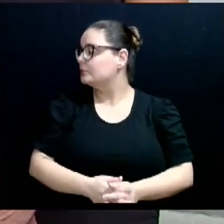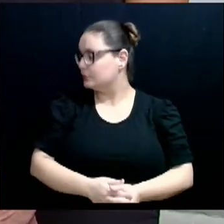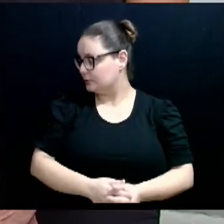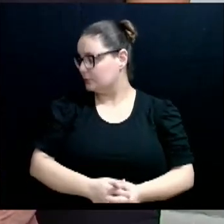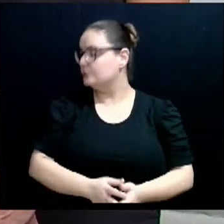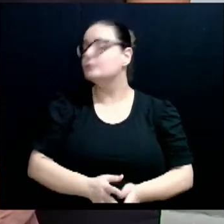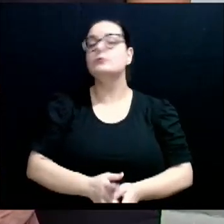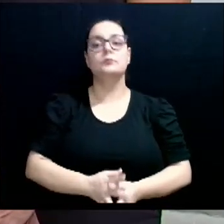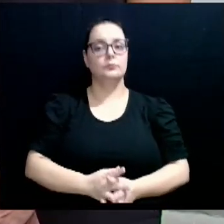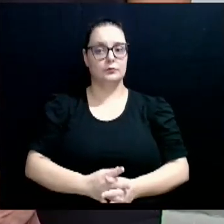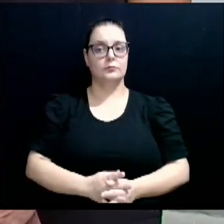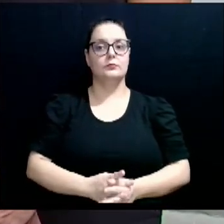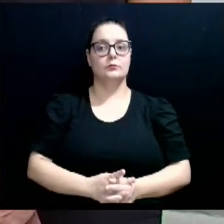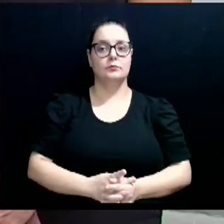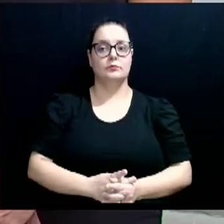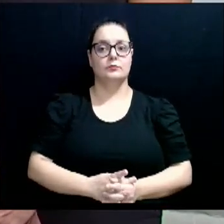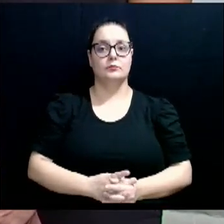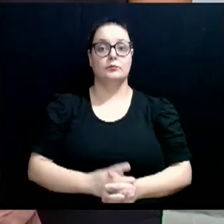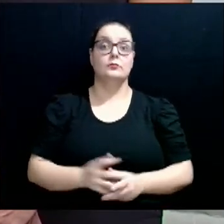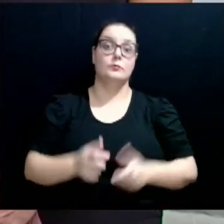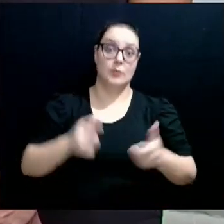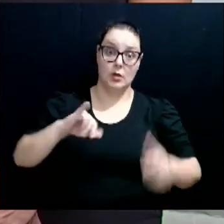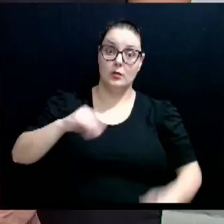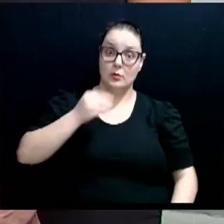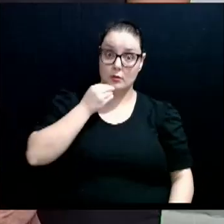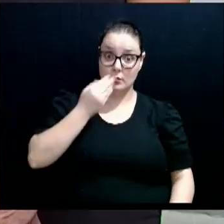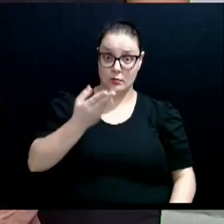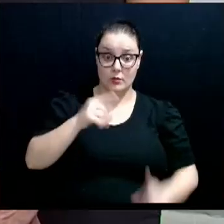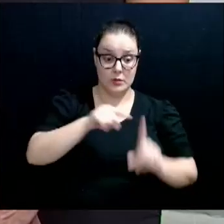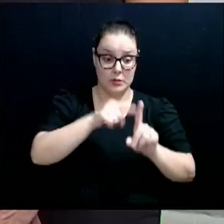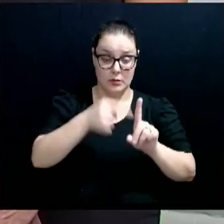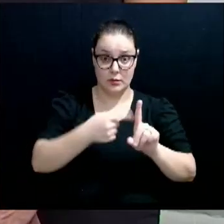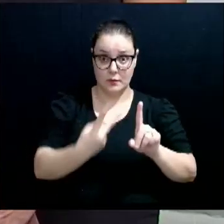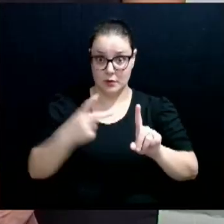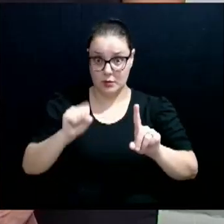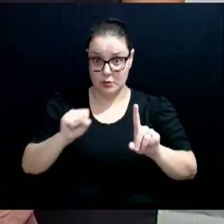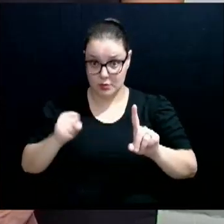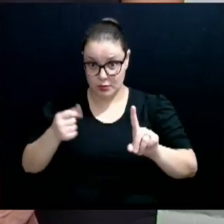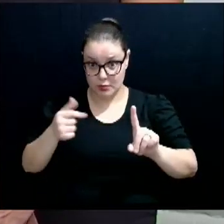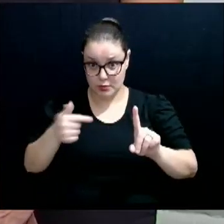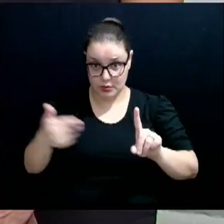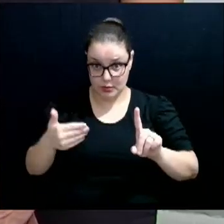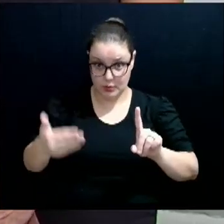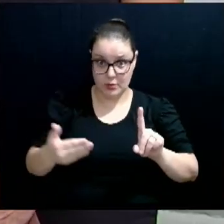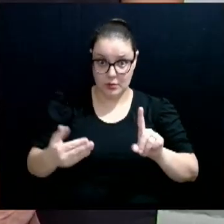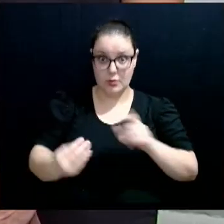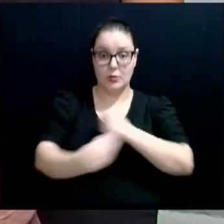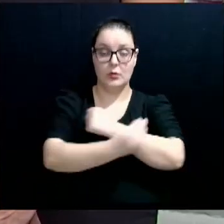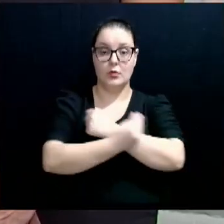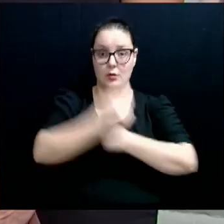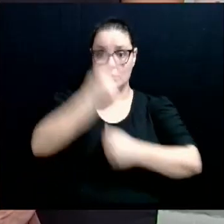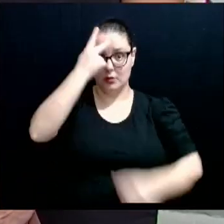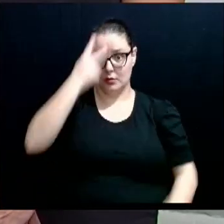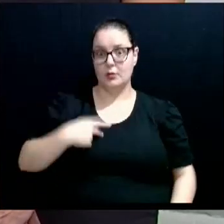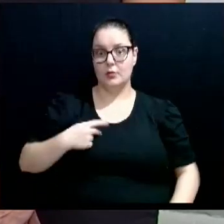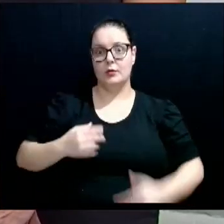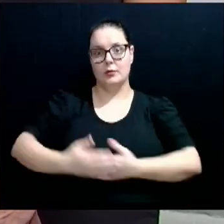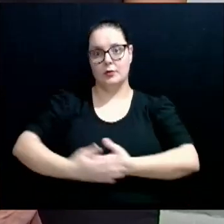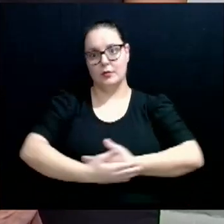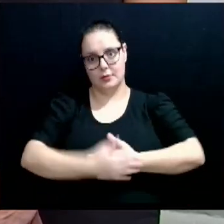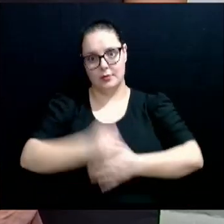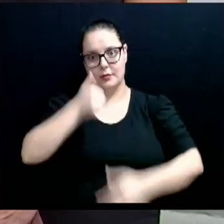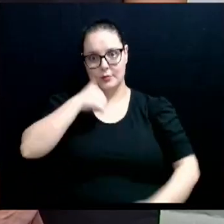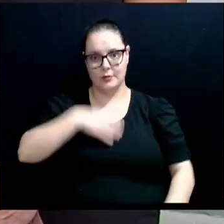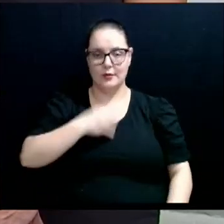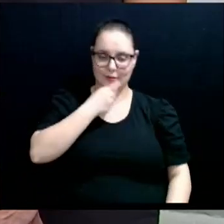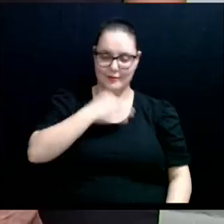www.vacina.campinas.sp.gov.br. Uma grande oportunidade para você, gestante que está em casa, né, de se imunizar, cuidar de você e também do seu filho, né, da sua filha. Gabriel, volto com